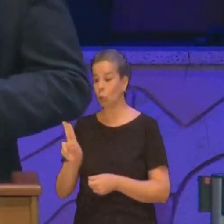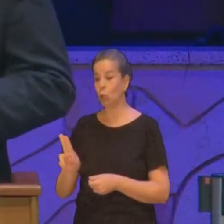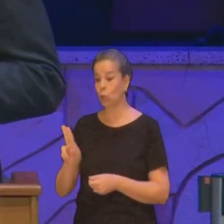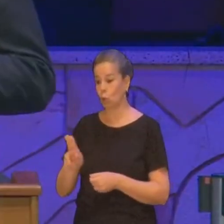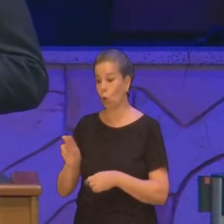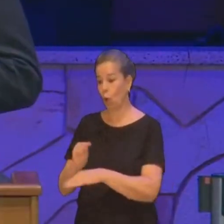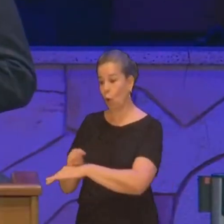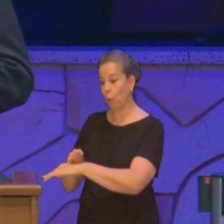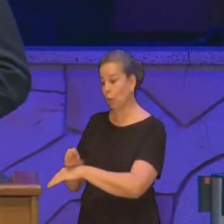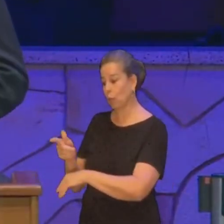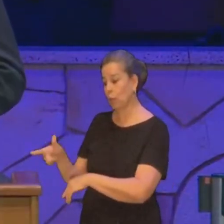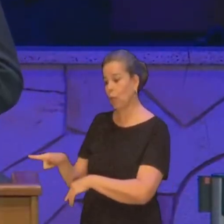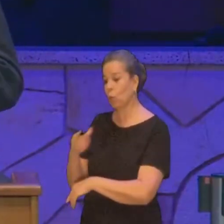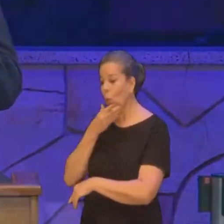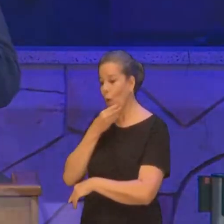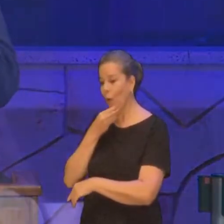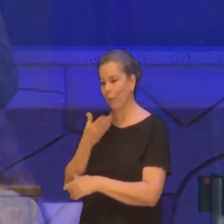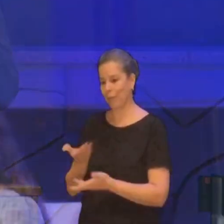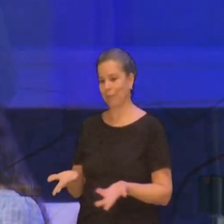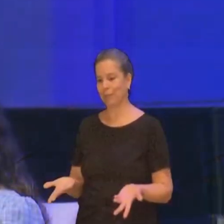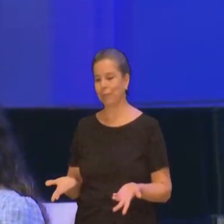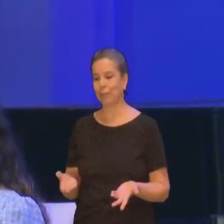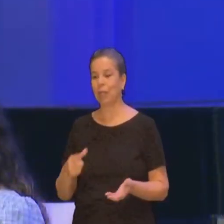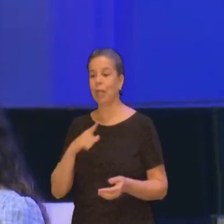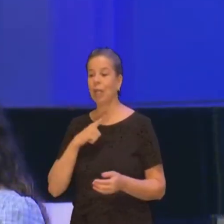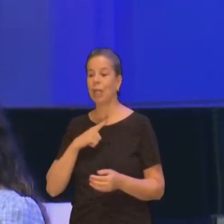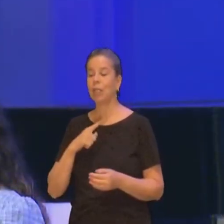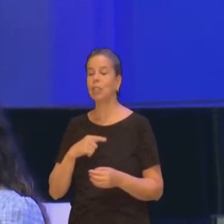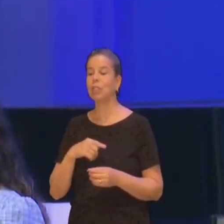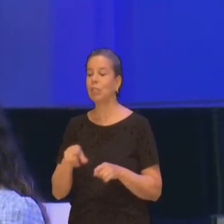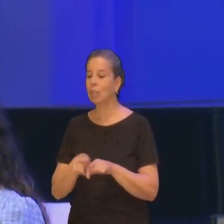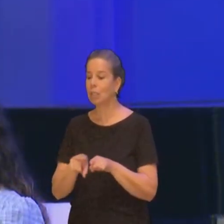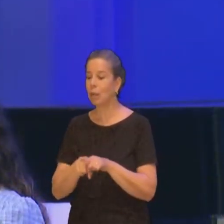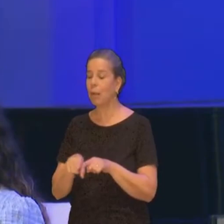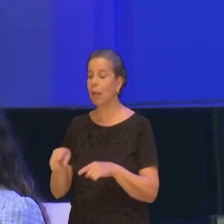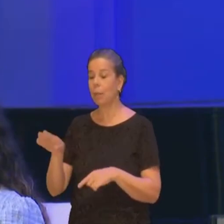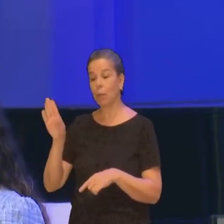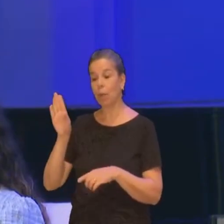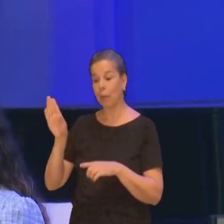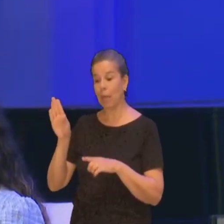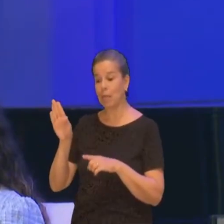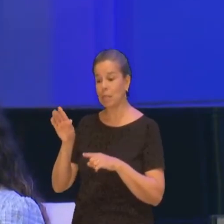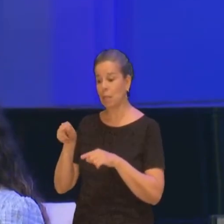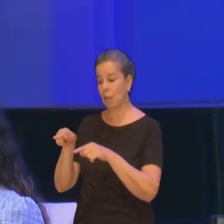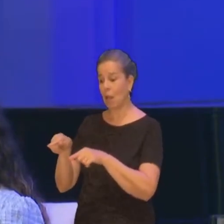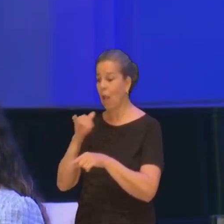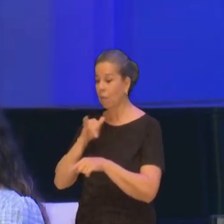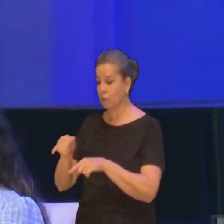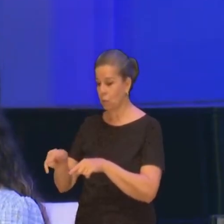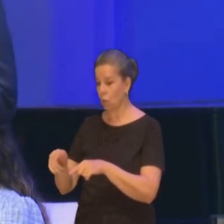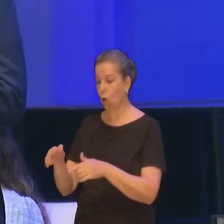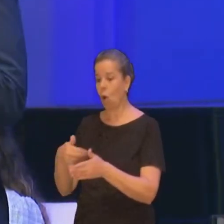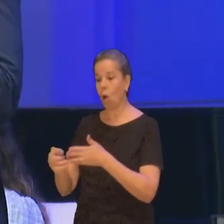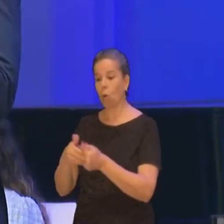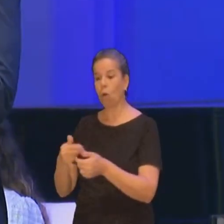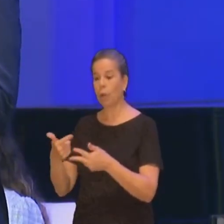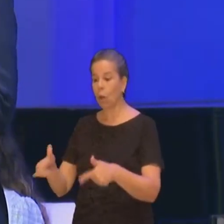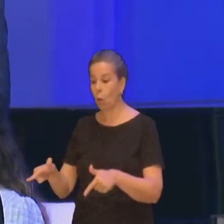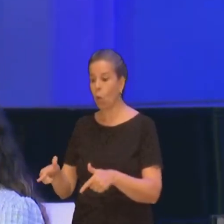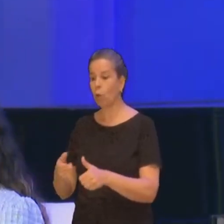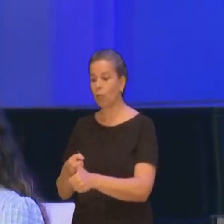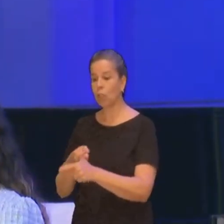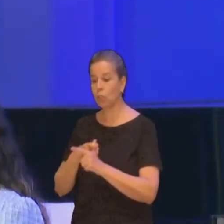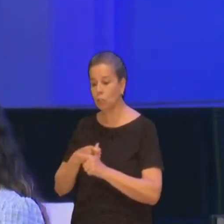E mesmo assim, ainda havia a promessa dada ao samaritano para aquele hospedeiro, de que qualquer outra